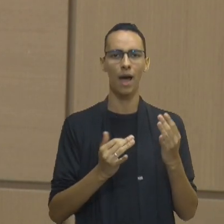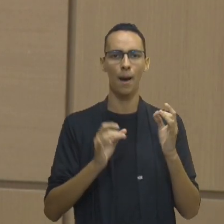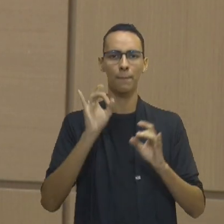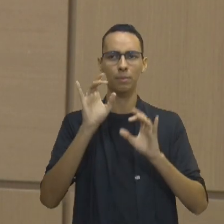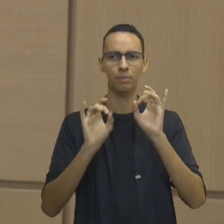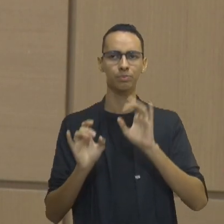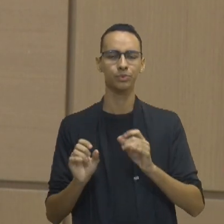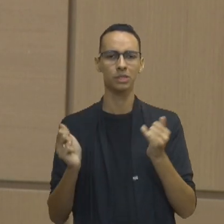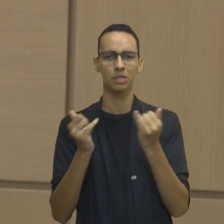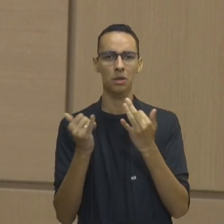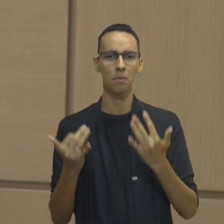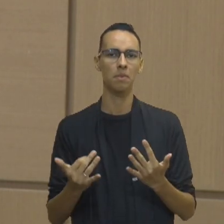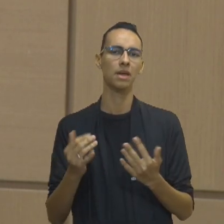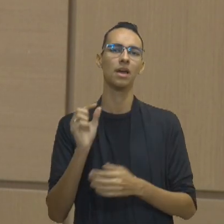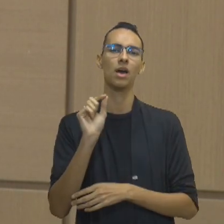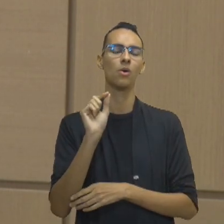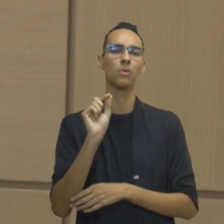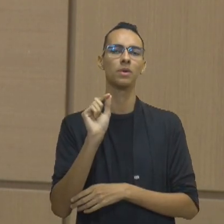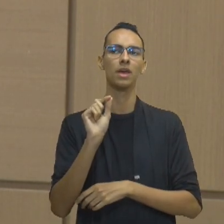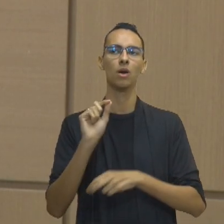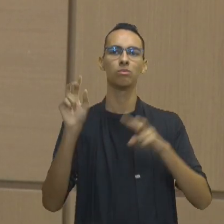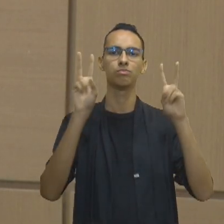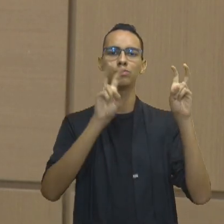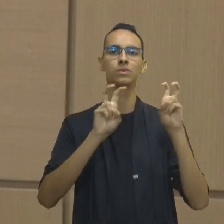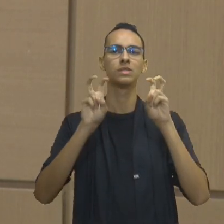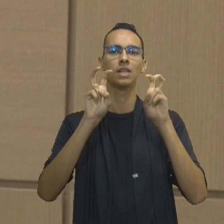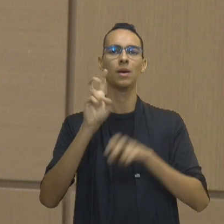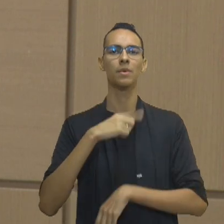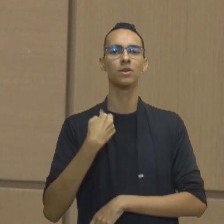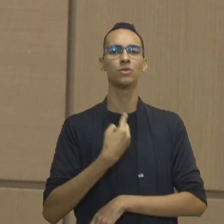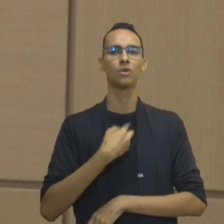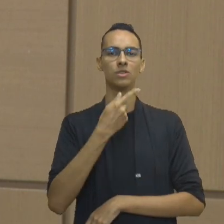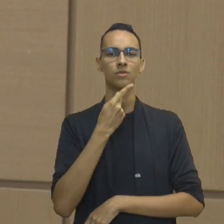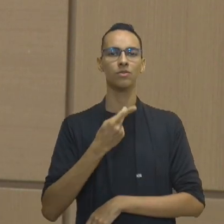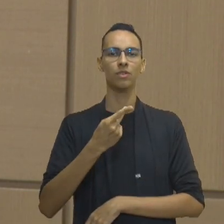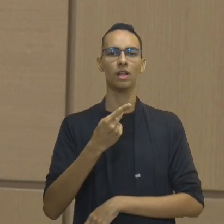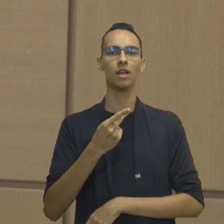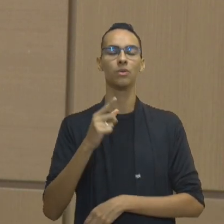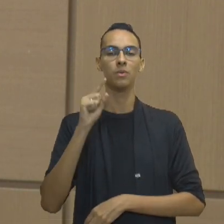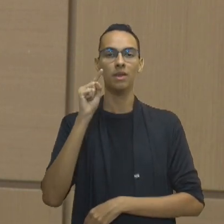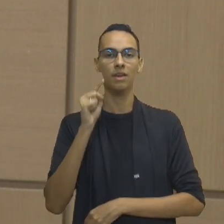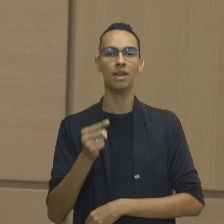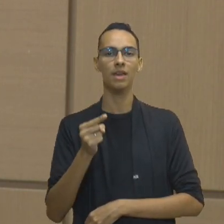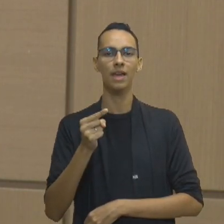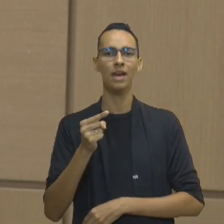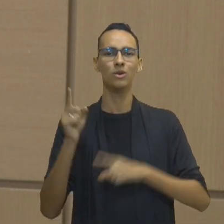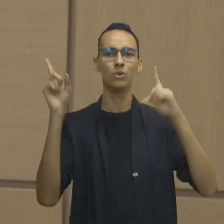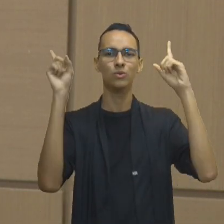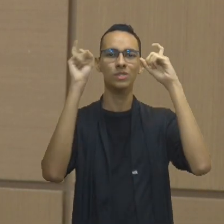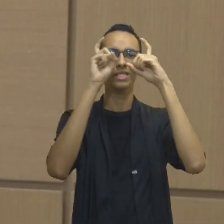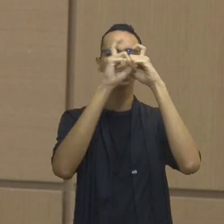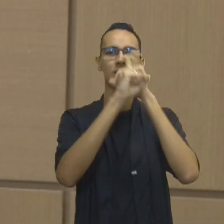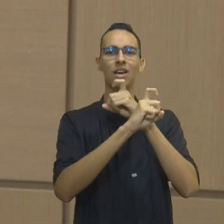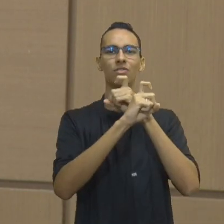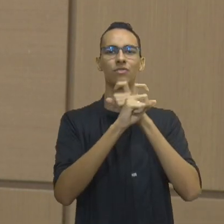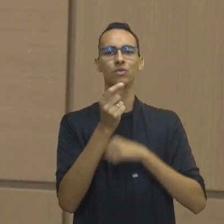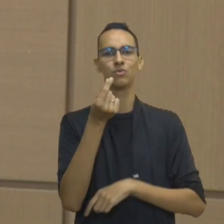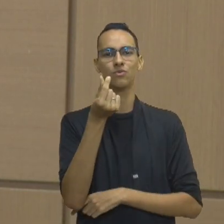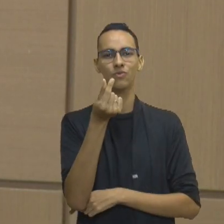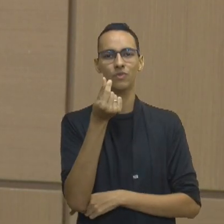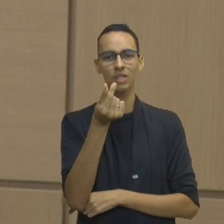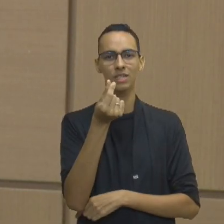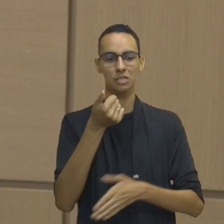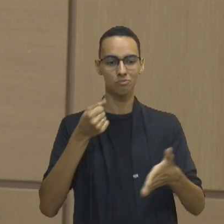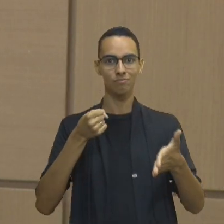em relação ao tema que a gente está falando, que são os desafios financeiros, aí,